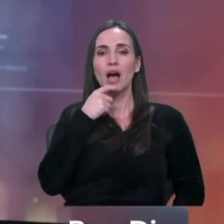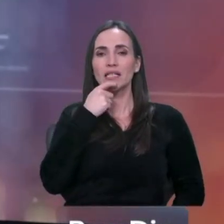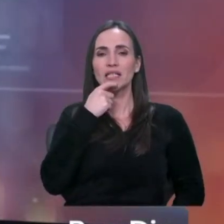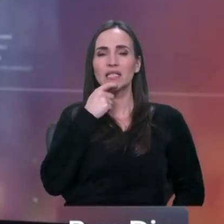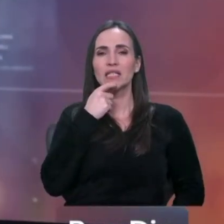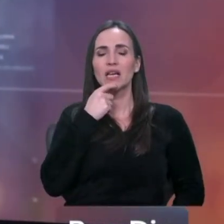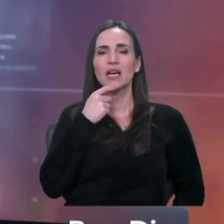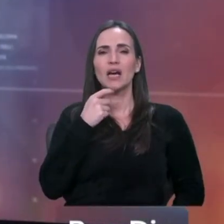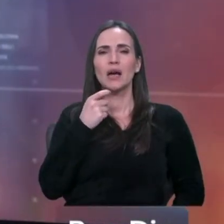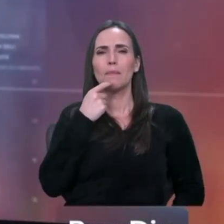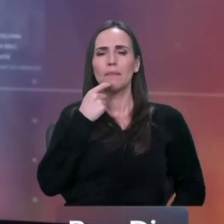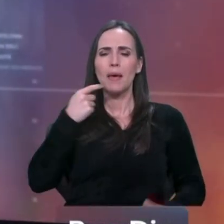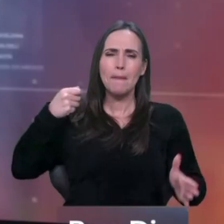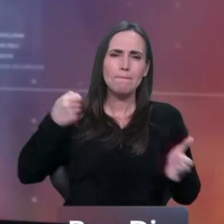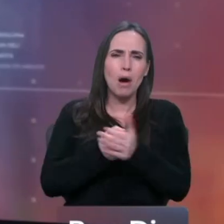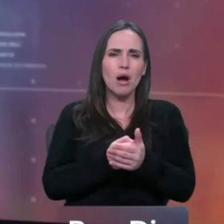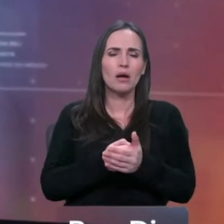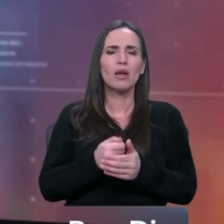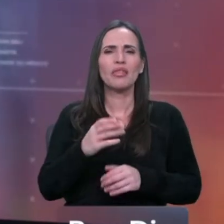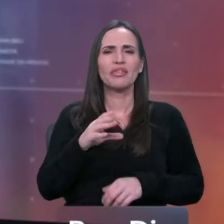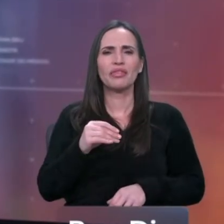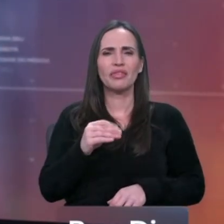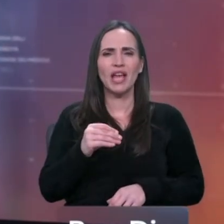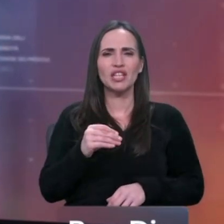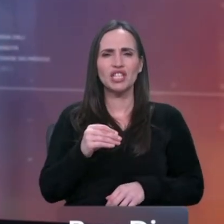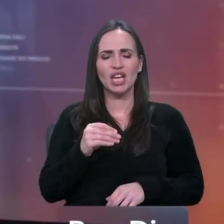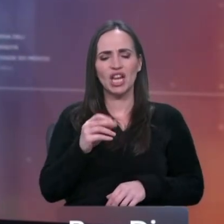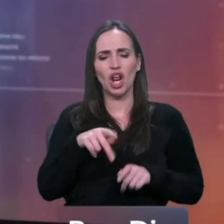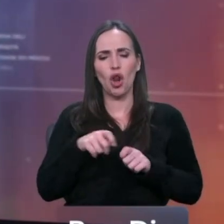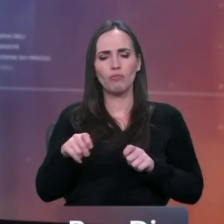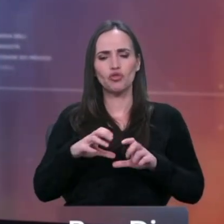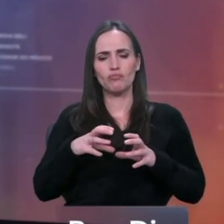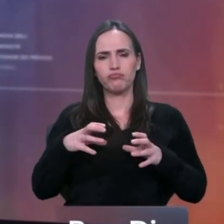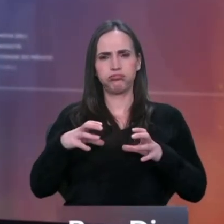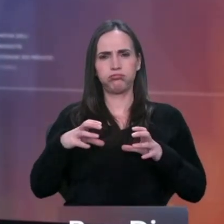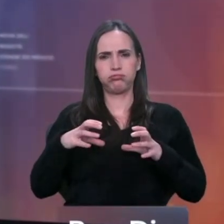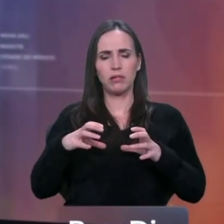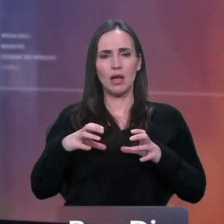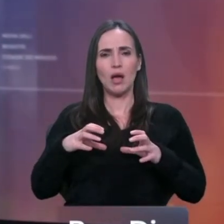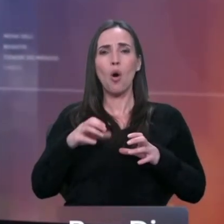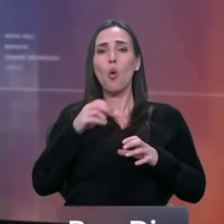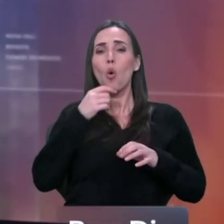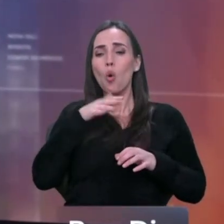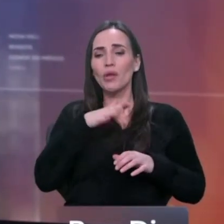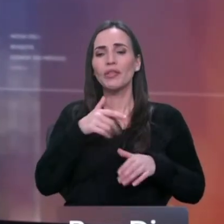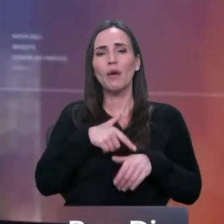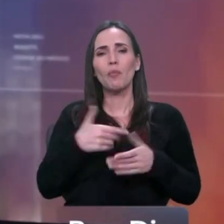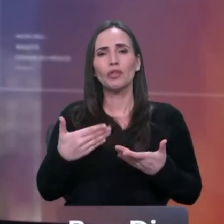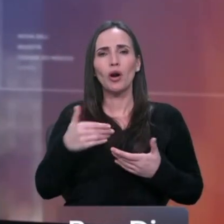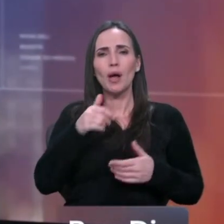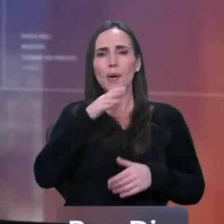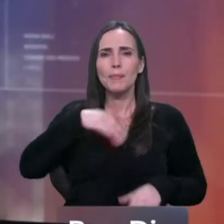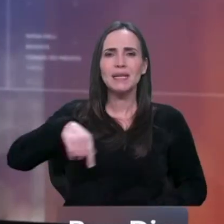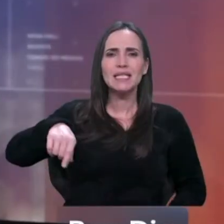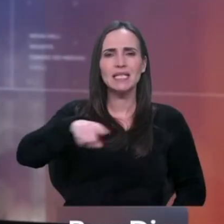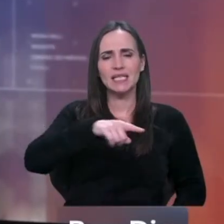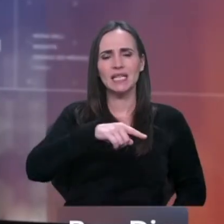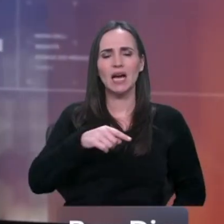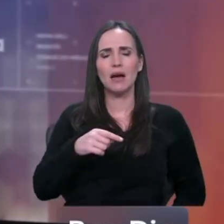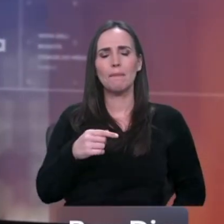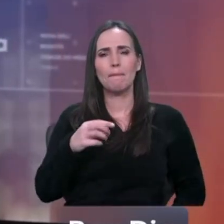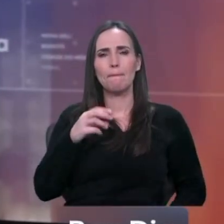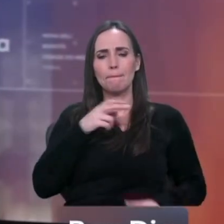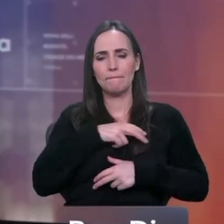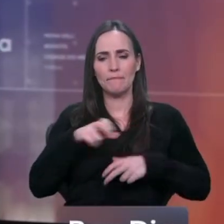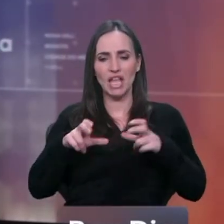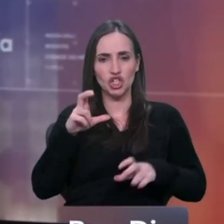asteroide de aproximadamente 10 km de diâmetro na Bacia do México, no que é hoje a Bacia do México. 10 km de diâmetro.